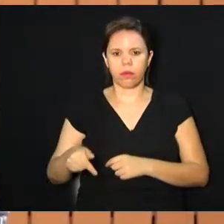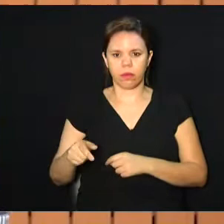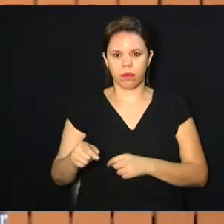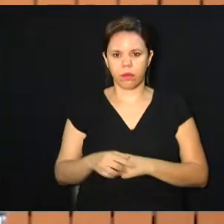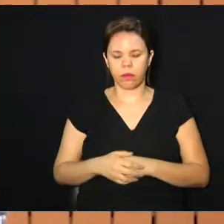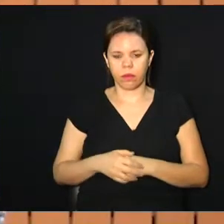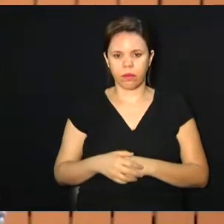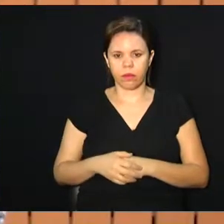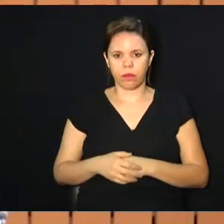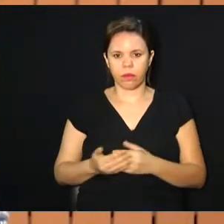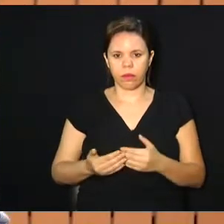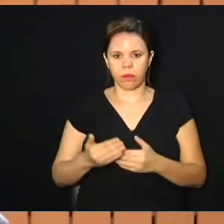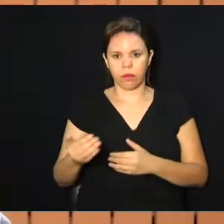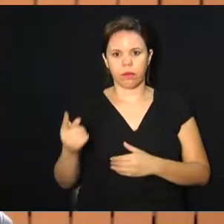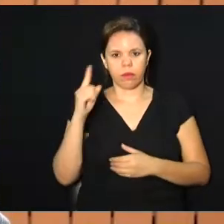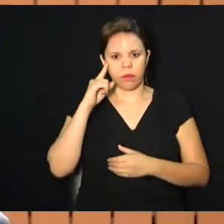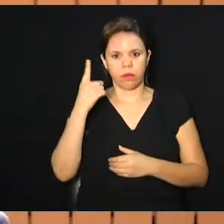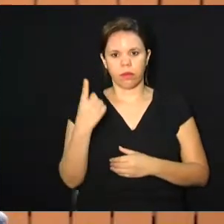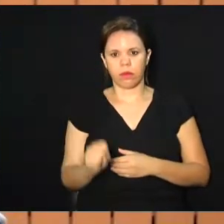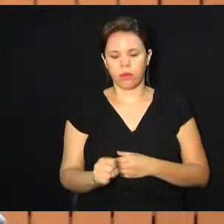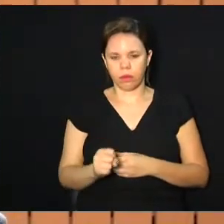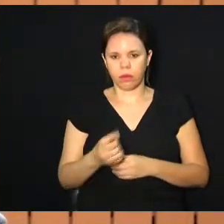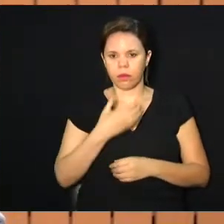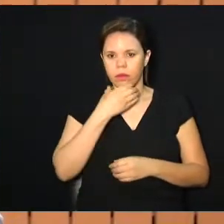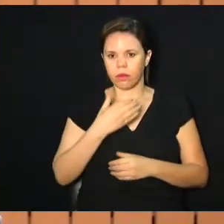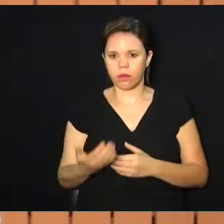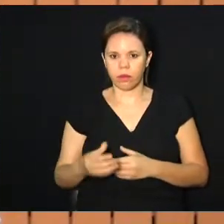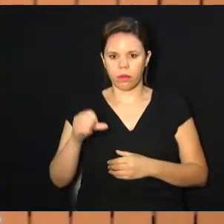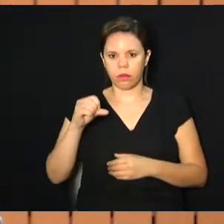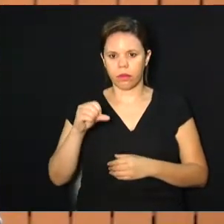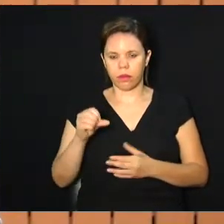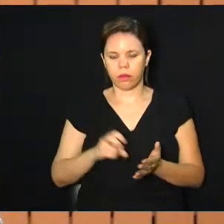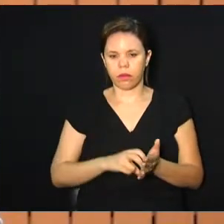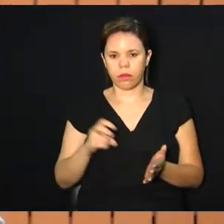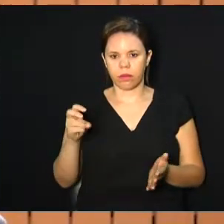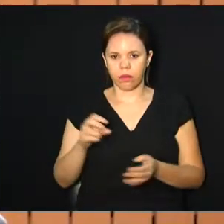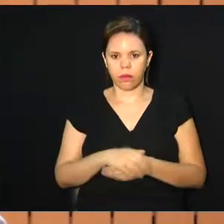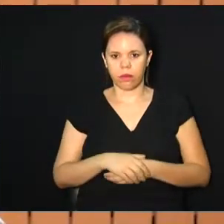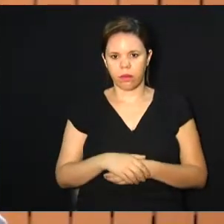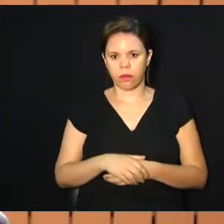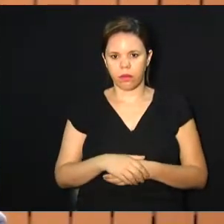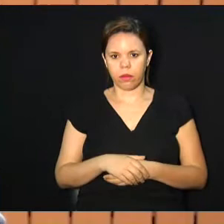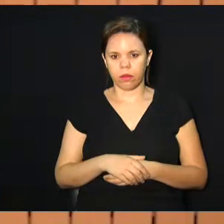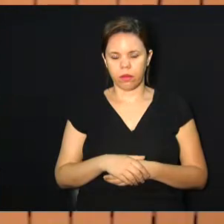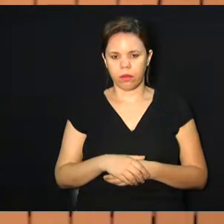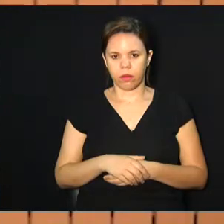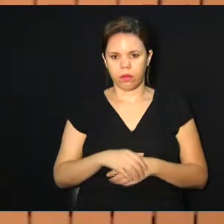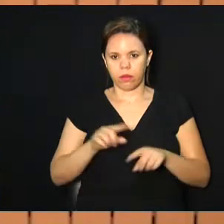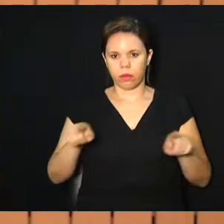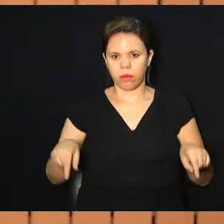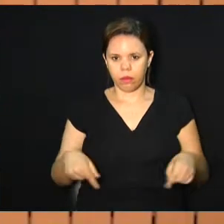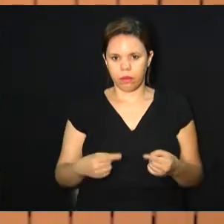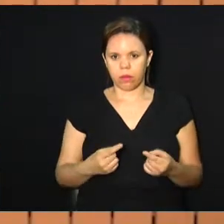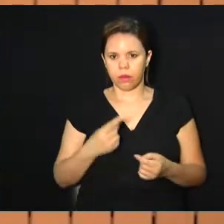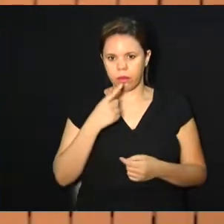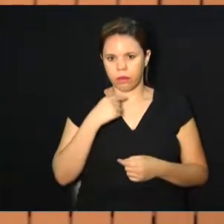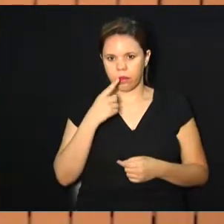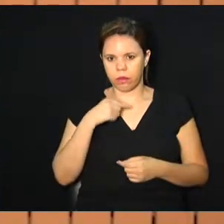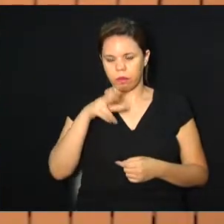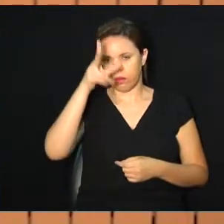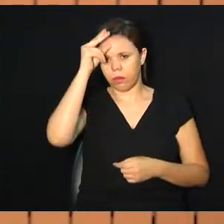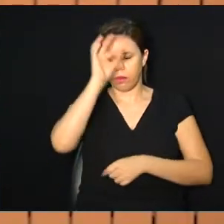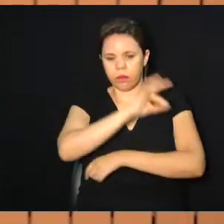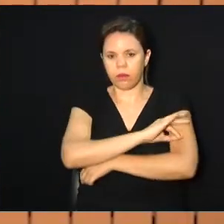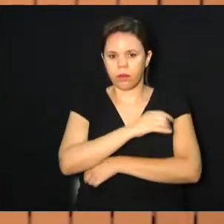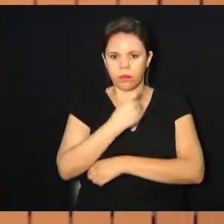será no próximo dia 18 de dezembro, agora às 9 horas da manhã, no Salão Vermelho da